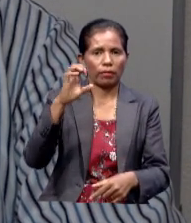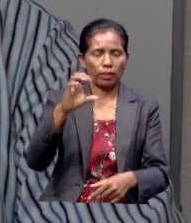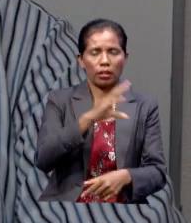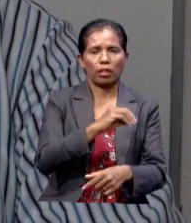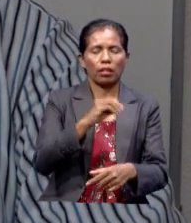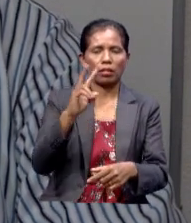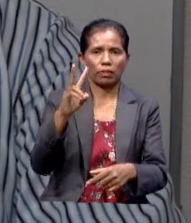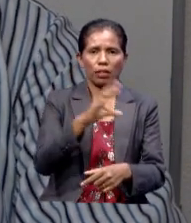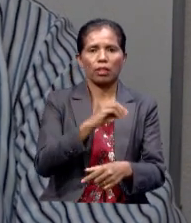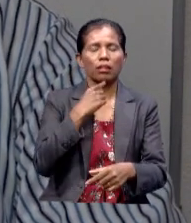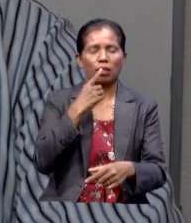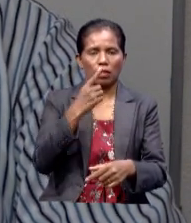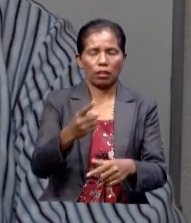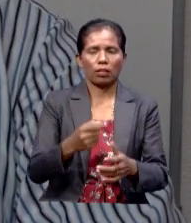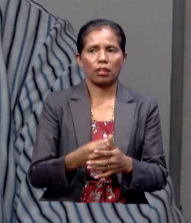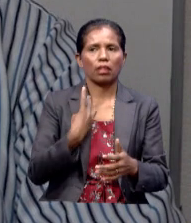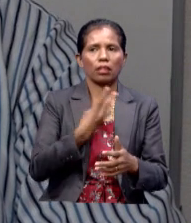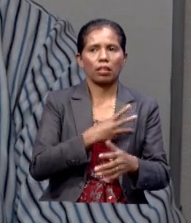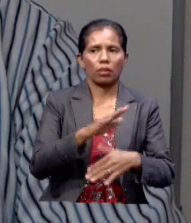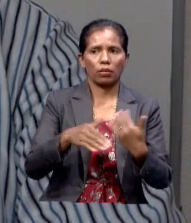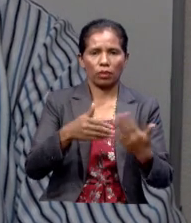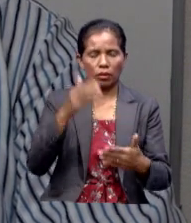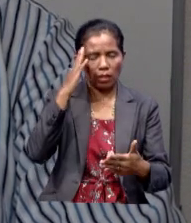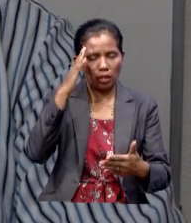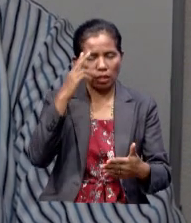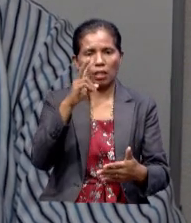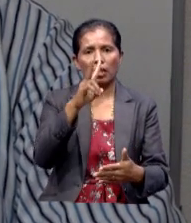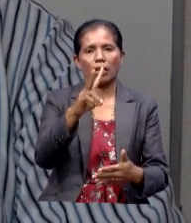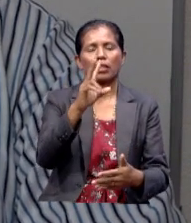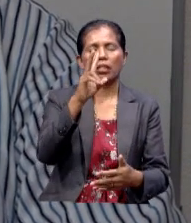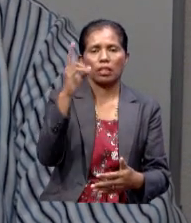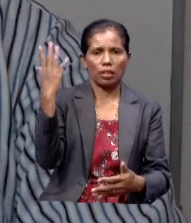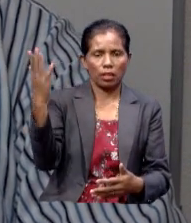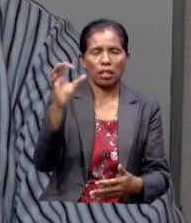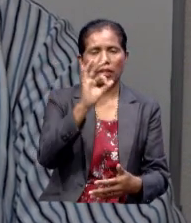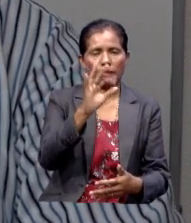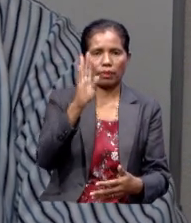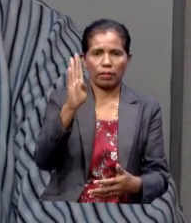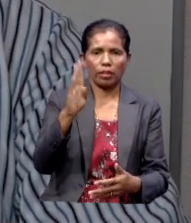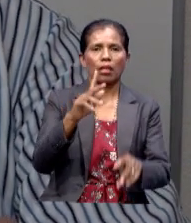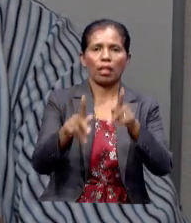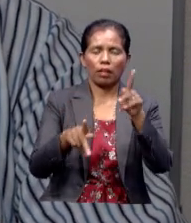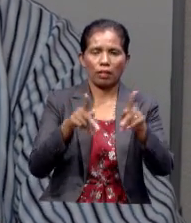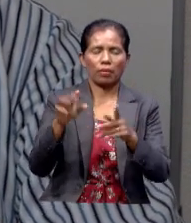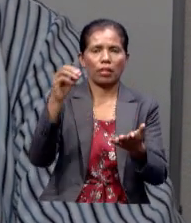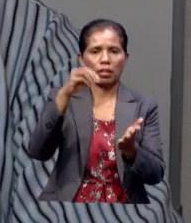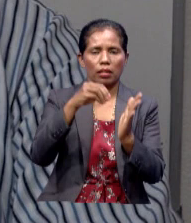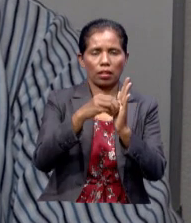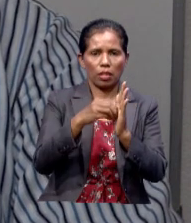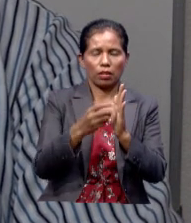depois de acontecimento e da outro acompanha em media social fontes neve maka fosse